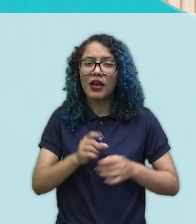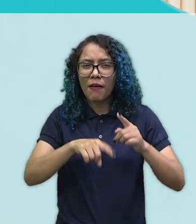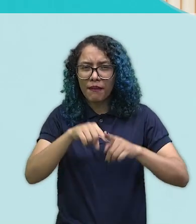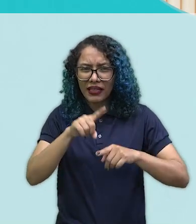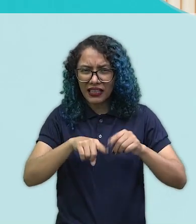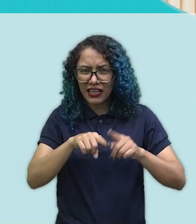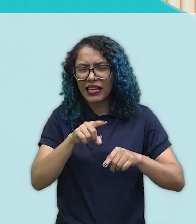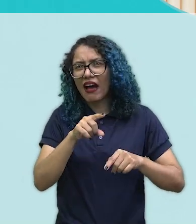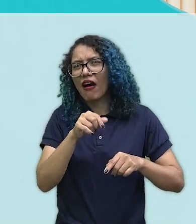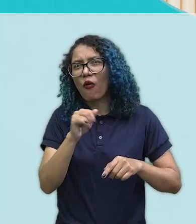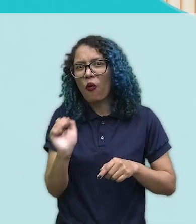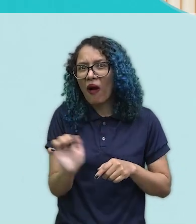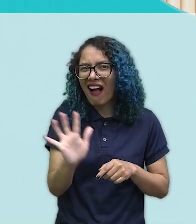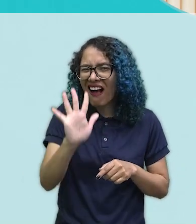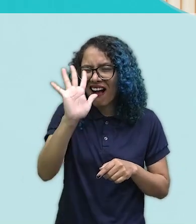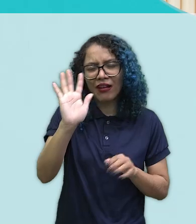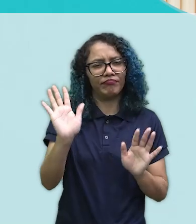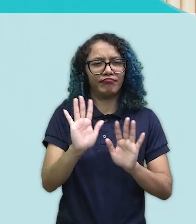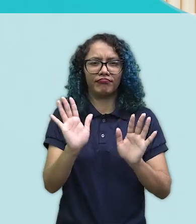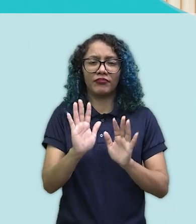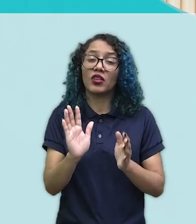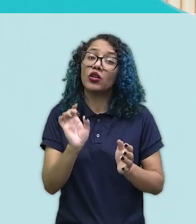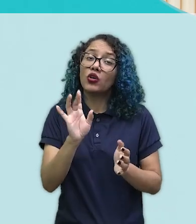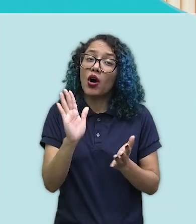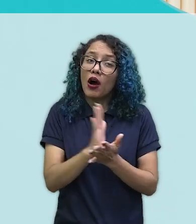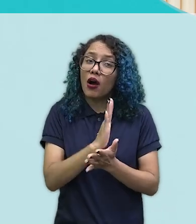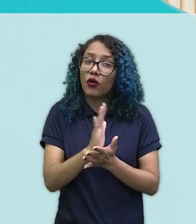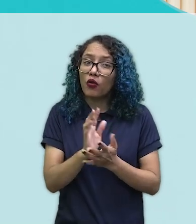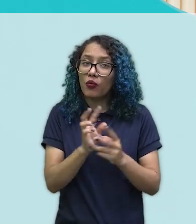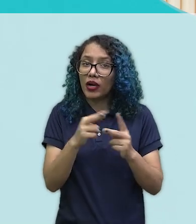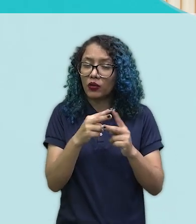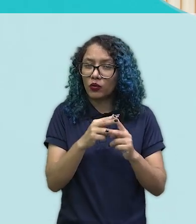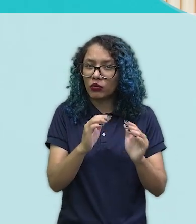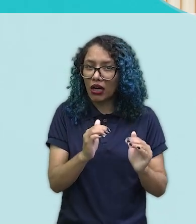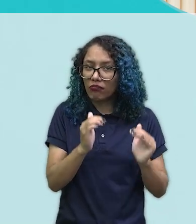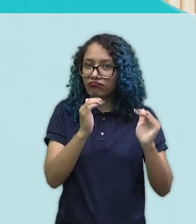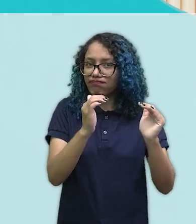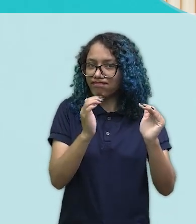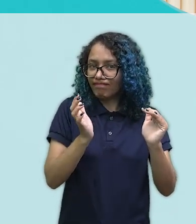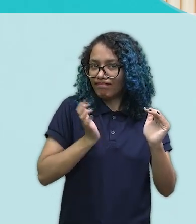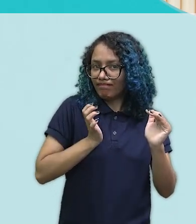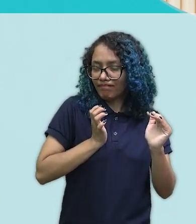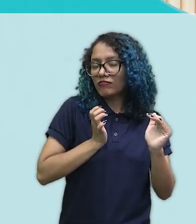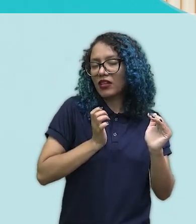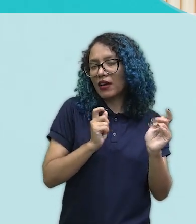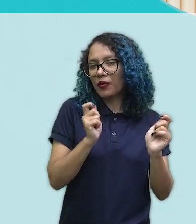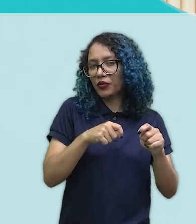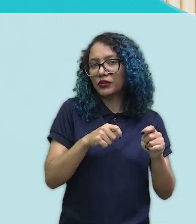equipamentos muito caros, né? Somente aquelas lutas um pouco mais elitizadas, por exemplo,